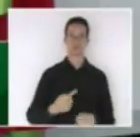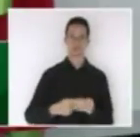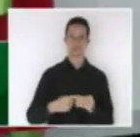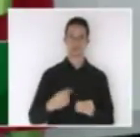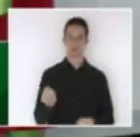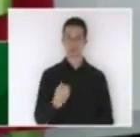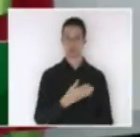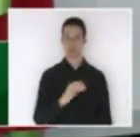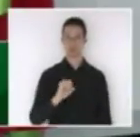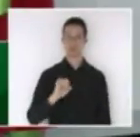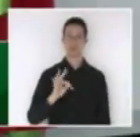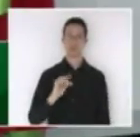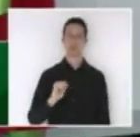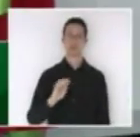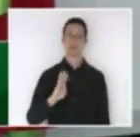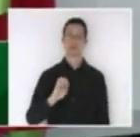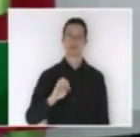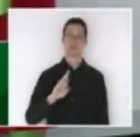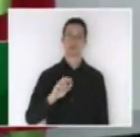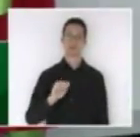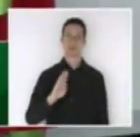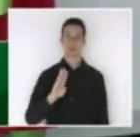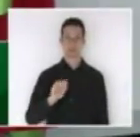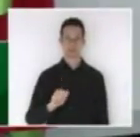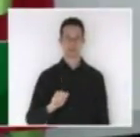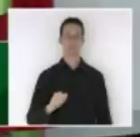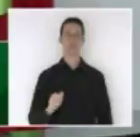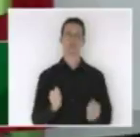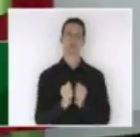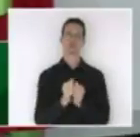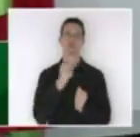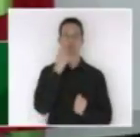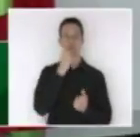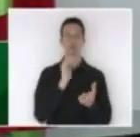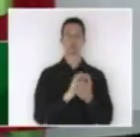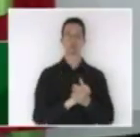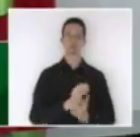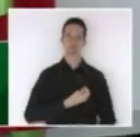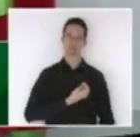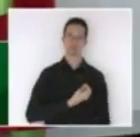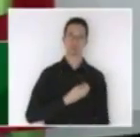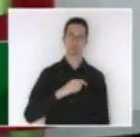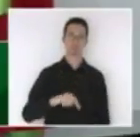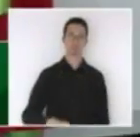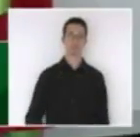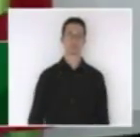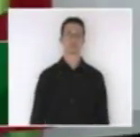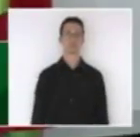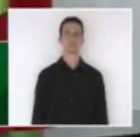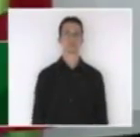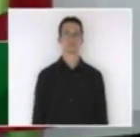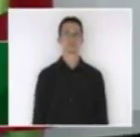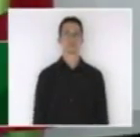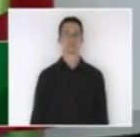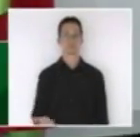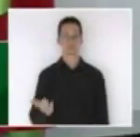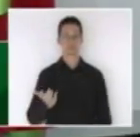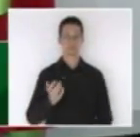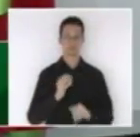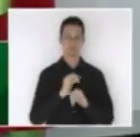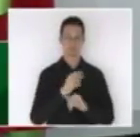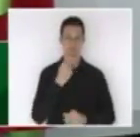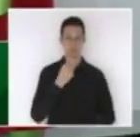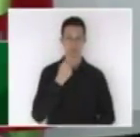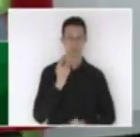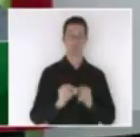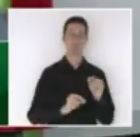vereadora, que estão aqui prestigiando essa sessão. Dizer, senhor presidente, que nós estamos